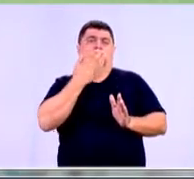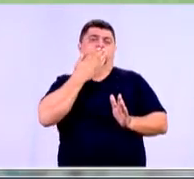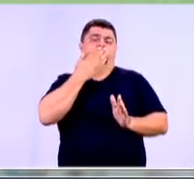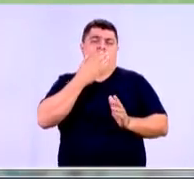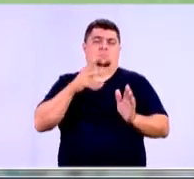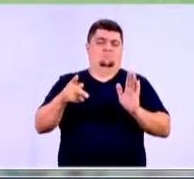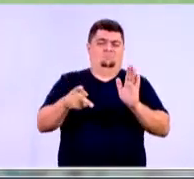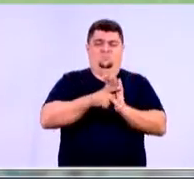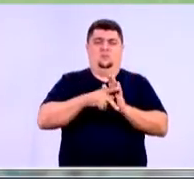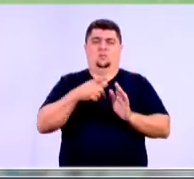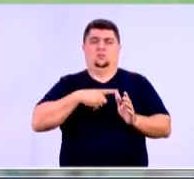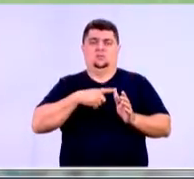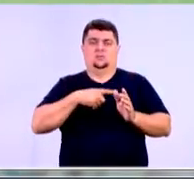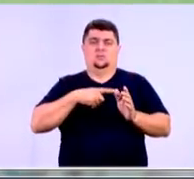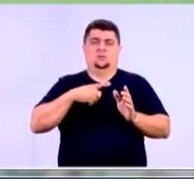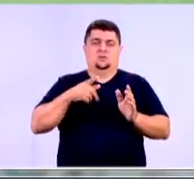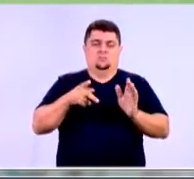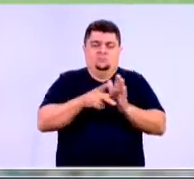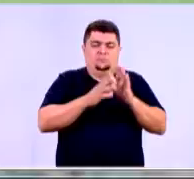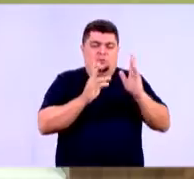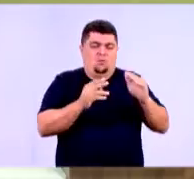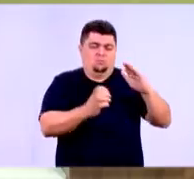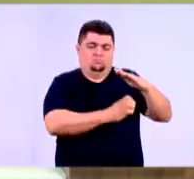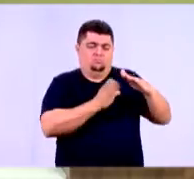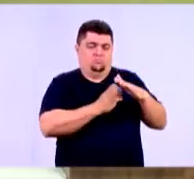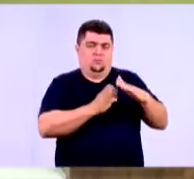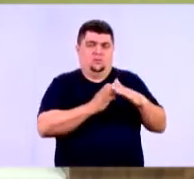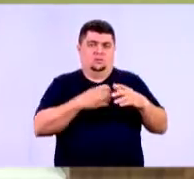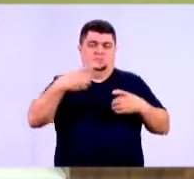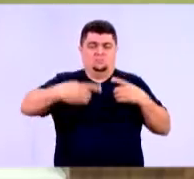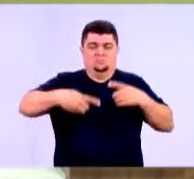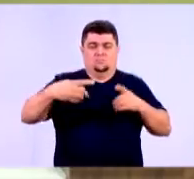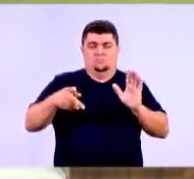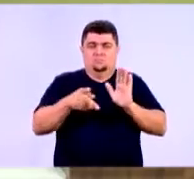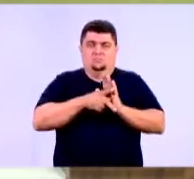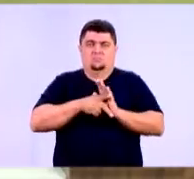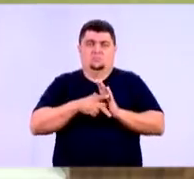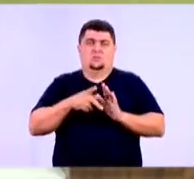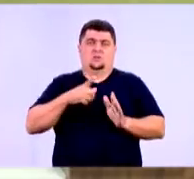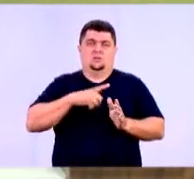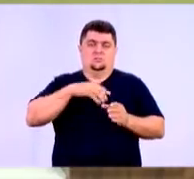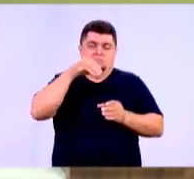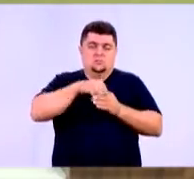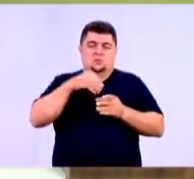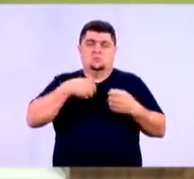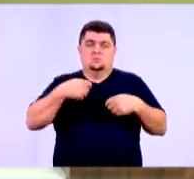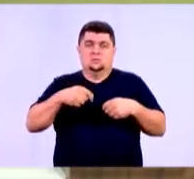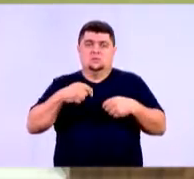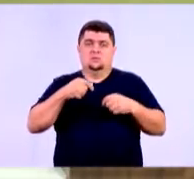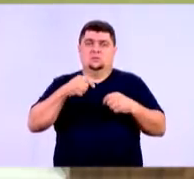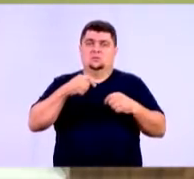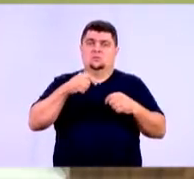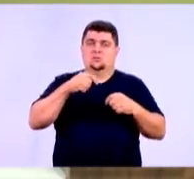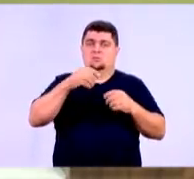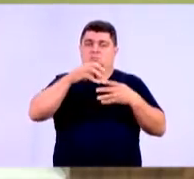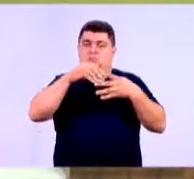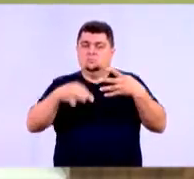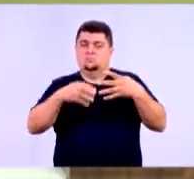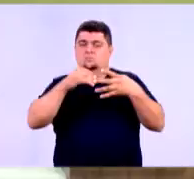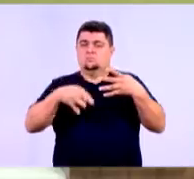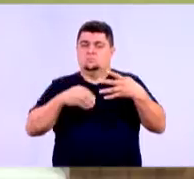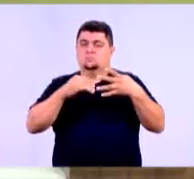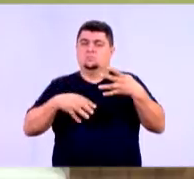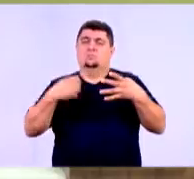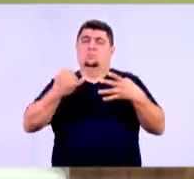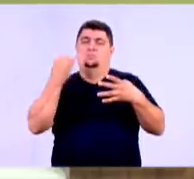essa análise de risco à realidade da sua empresa, mas dentro dessa análise você tem alguns pontos que você não pode deixar de